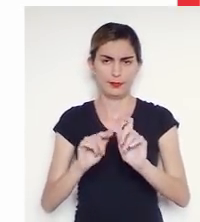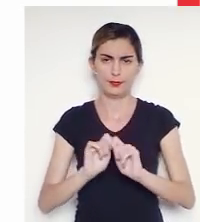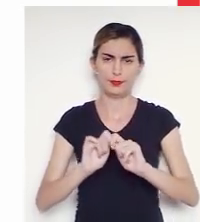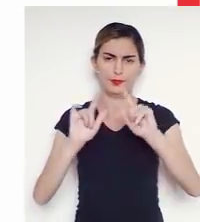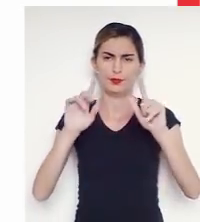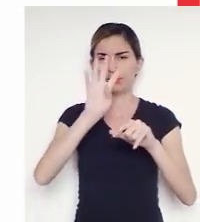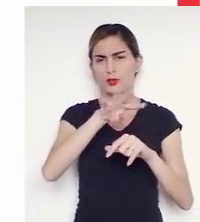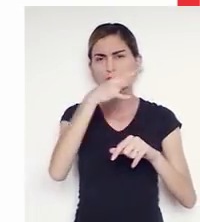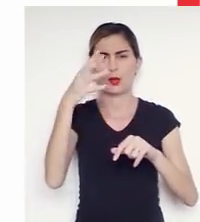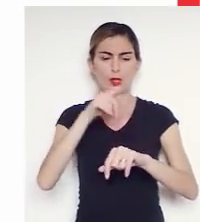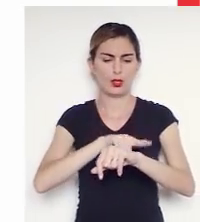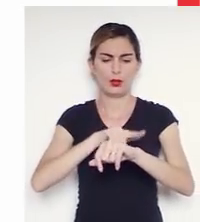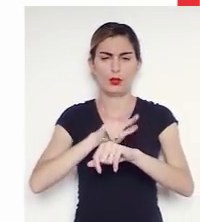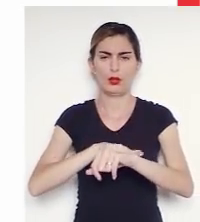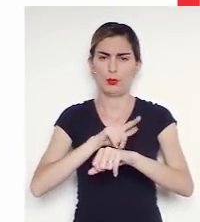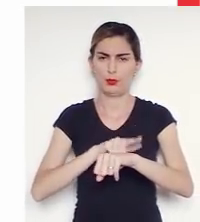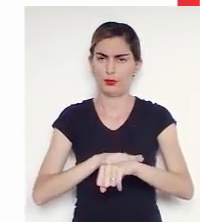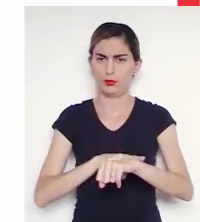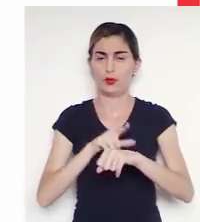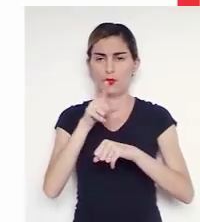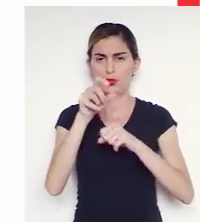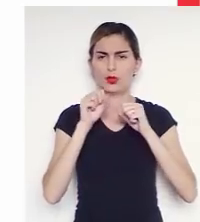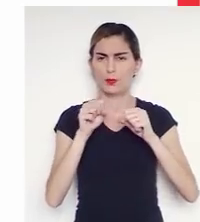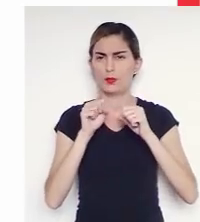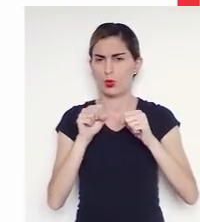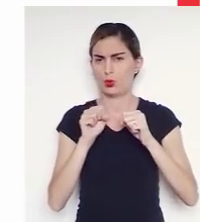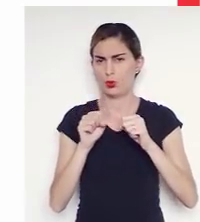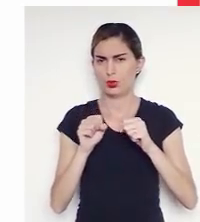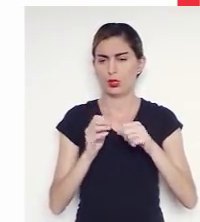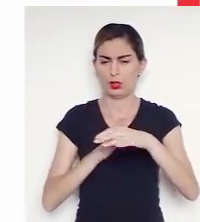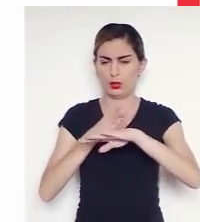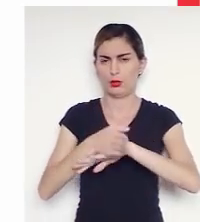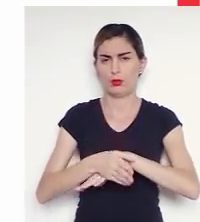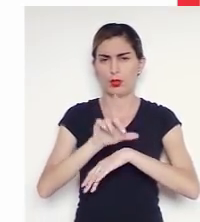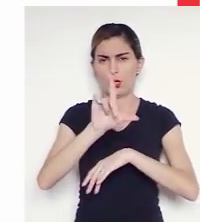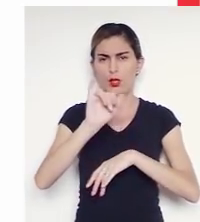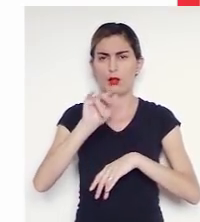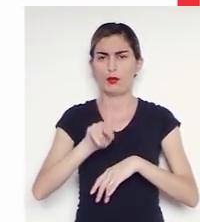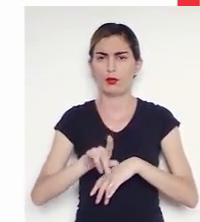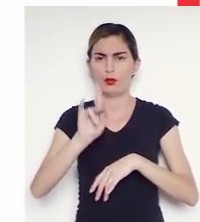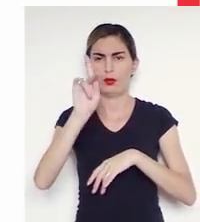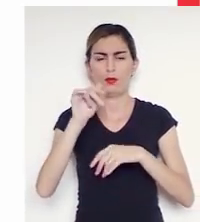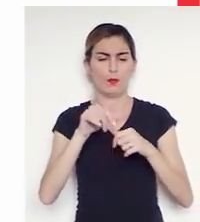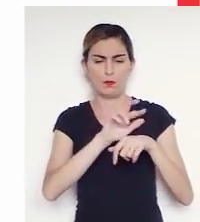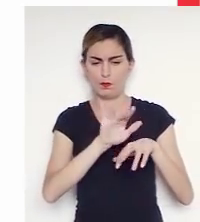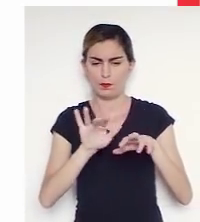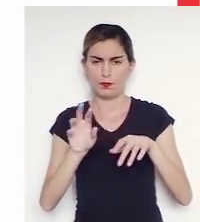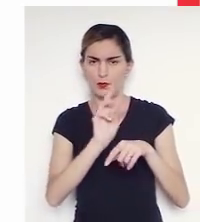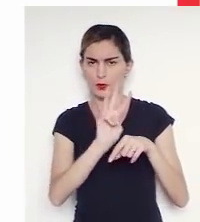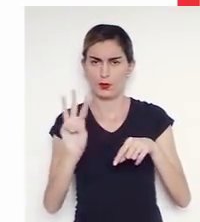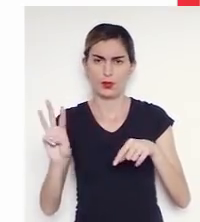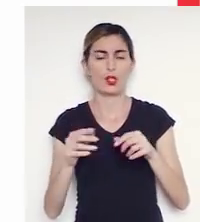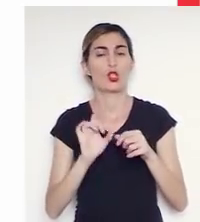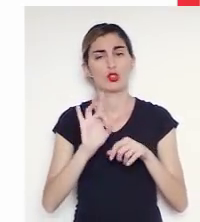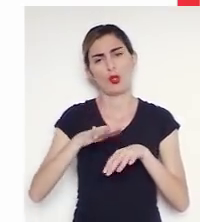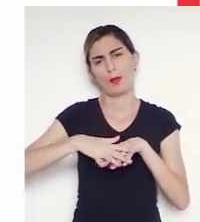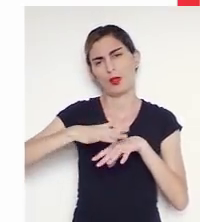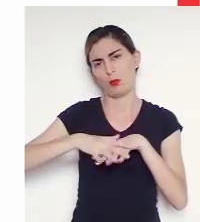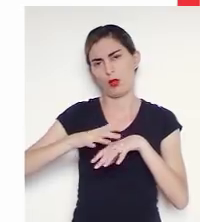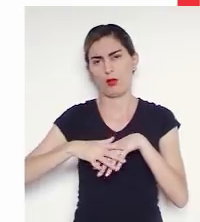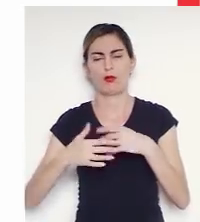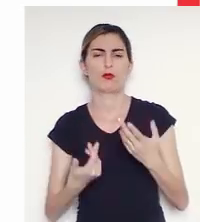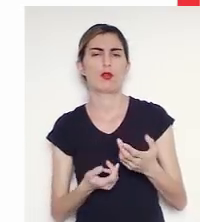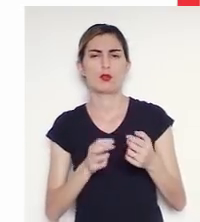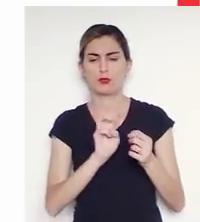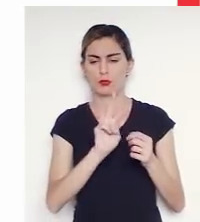tela, a tabela do tempo, e aí você pode então entrar lá no link que eu disse para você, tá joia? Lá do Só